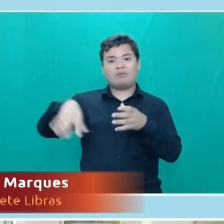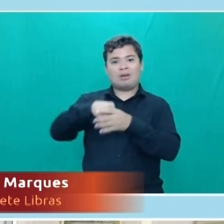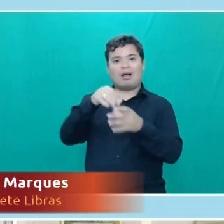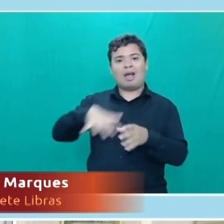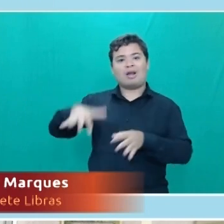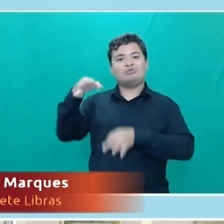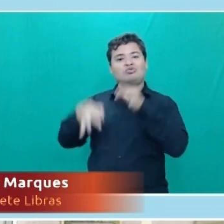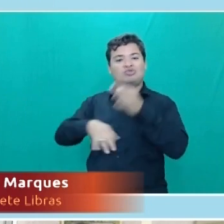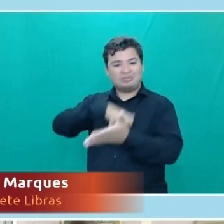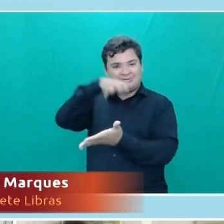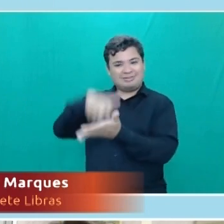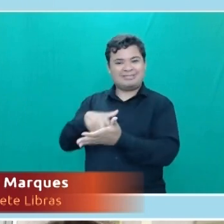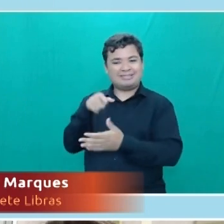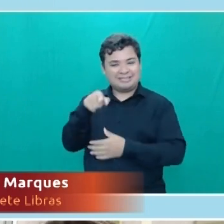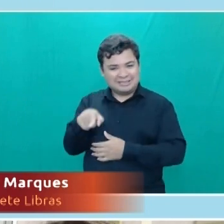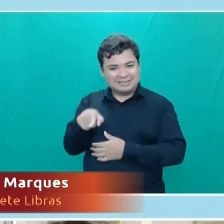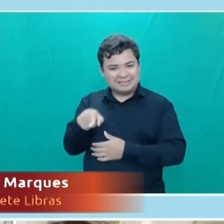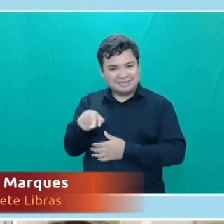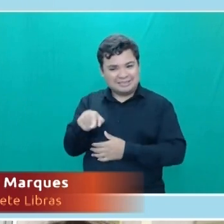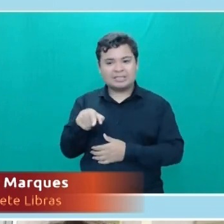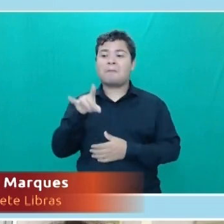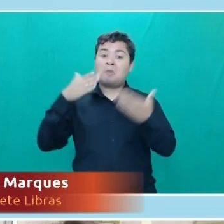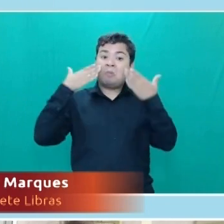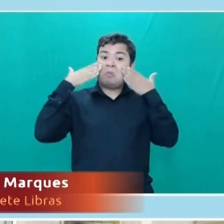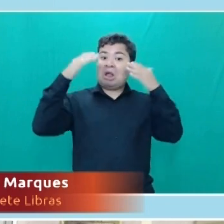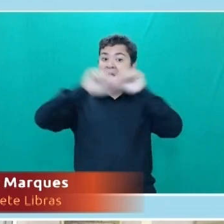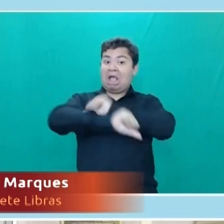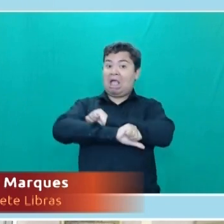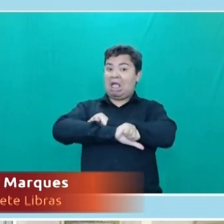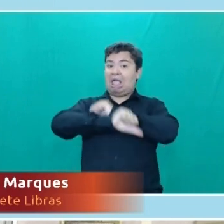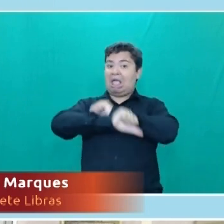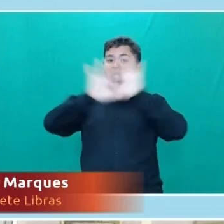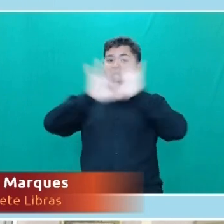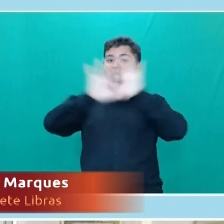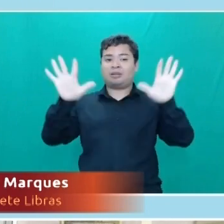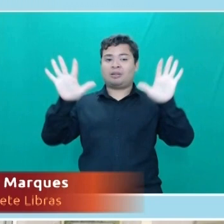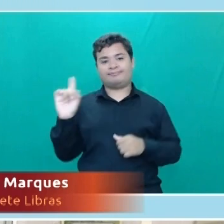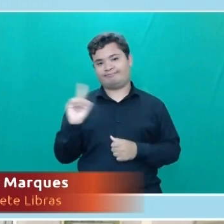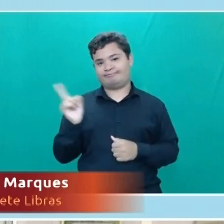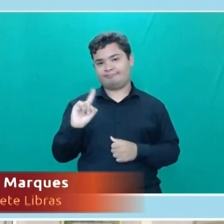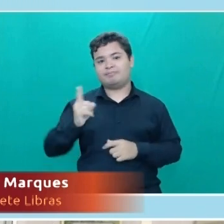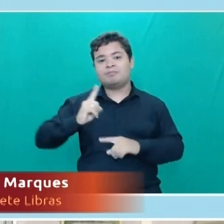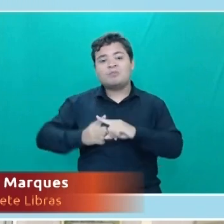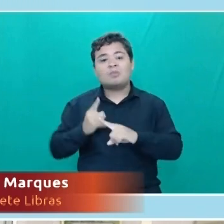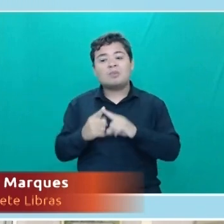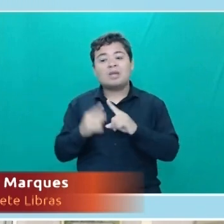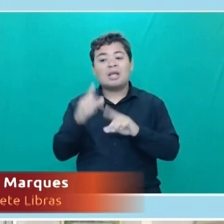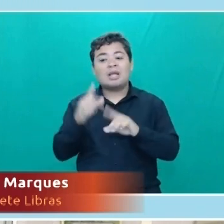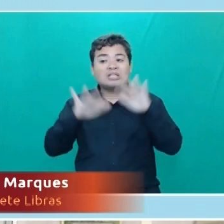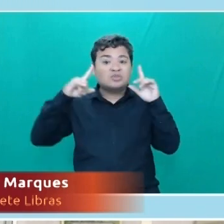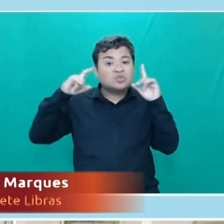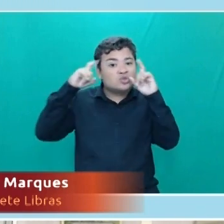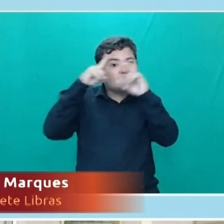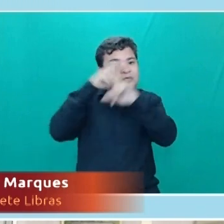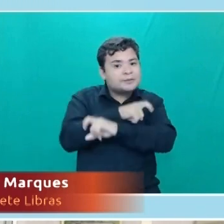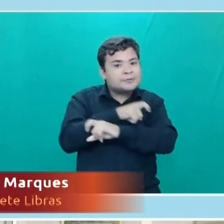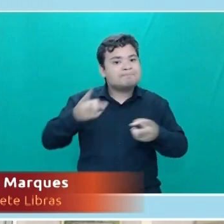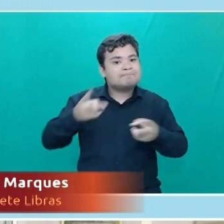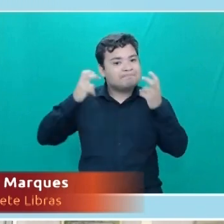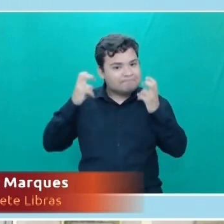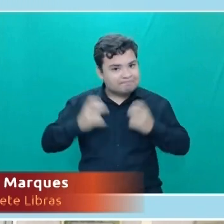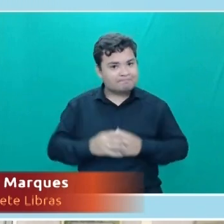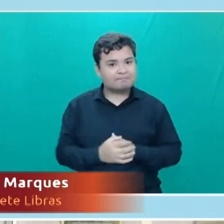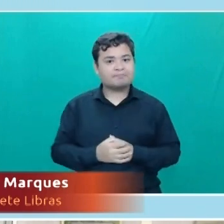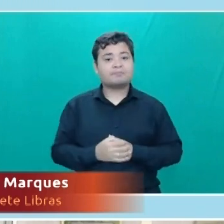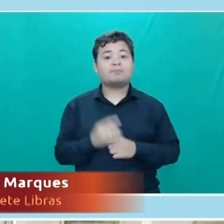é assim, de maneira explícita, certo? Porque é justamente essa dificuldade de ver, né? Porque o